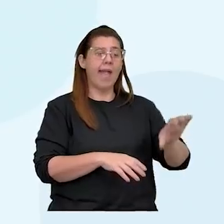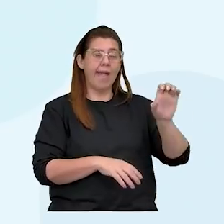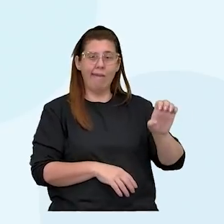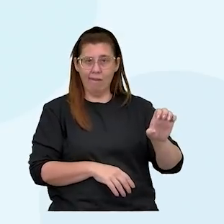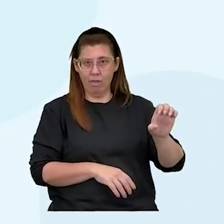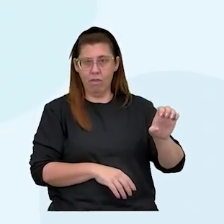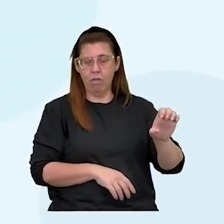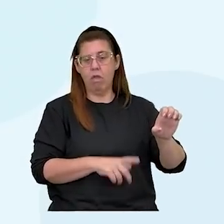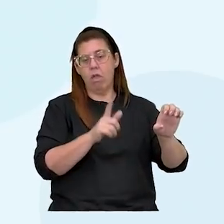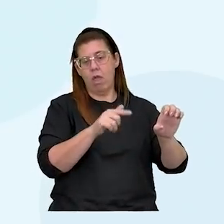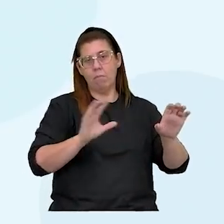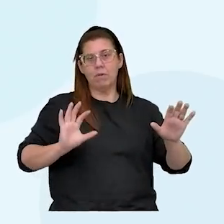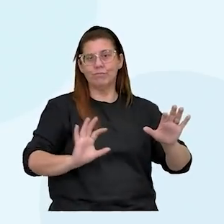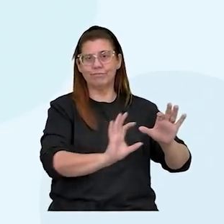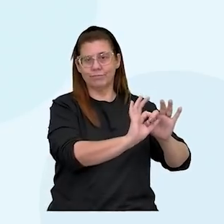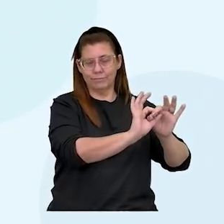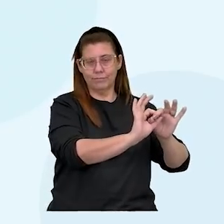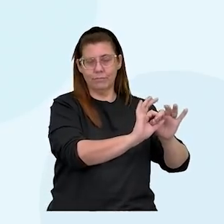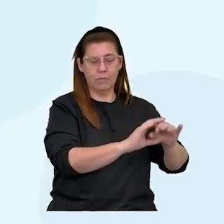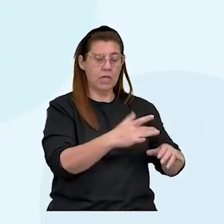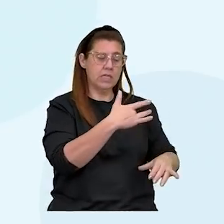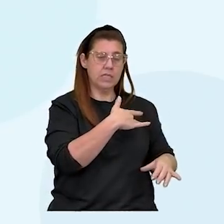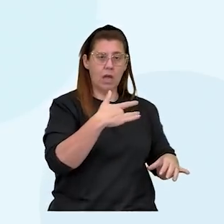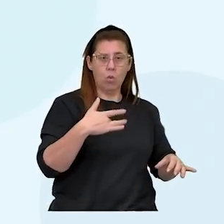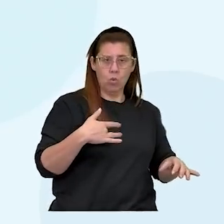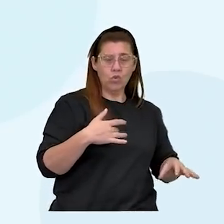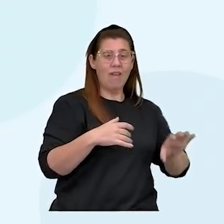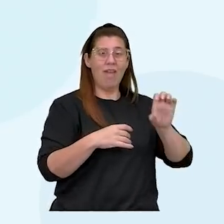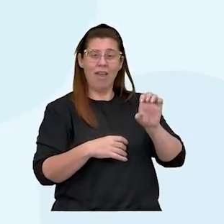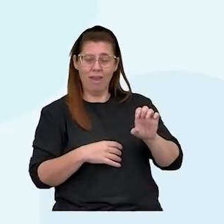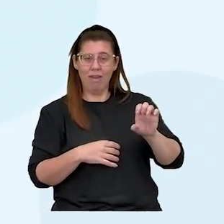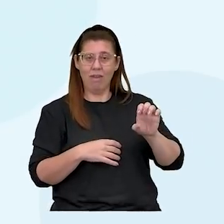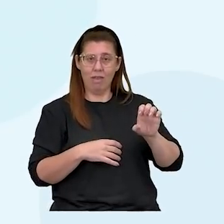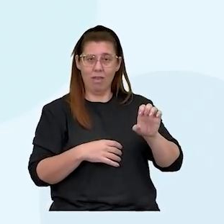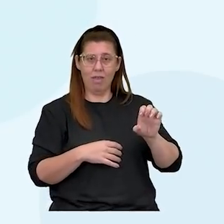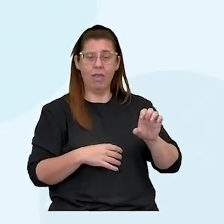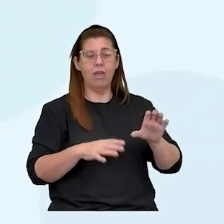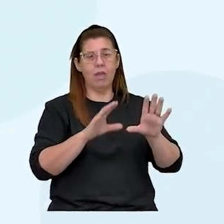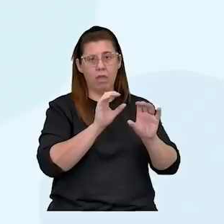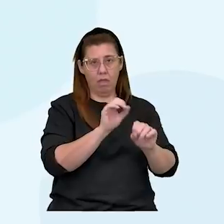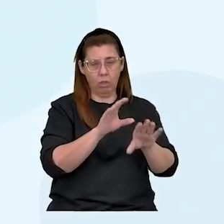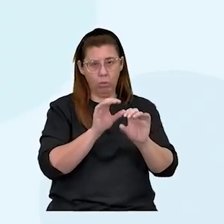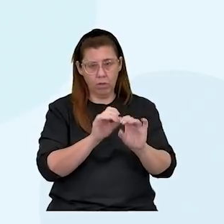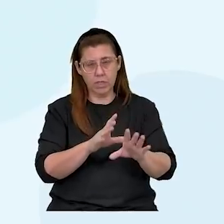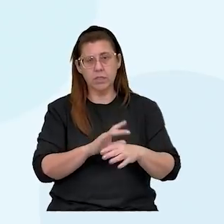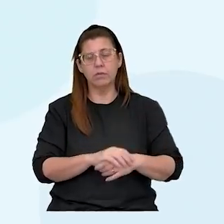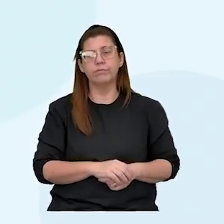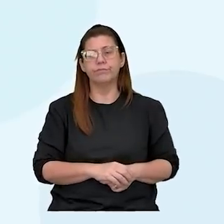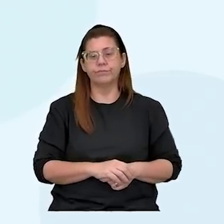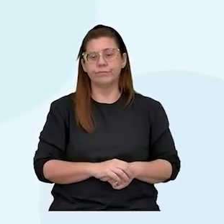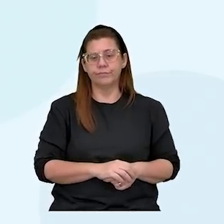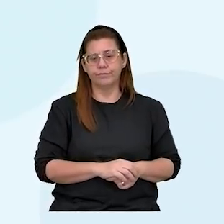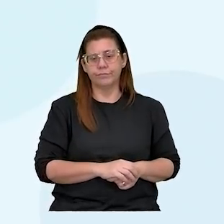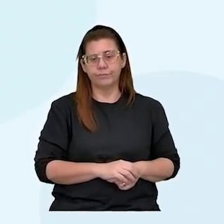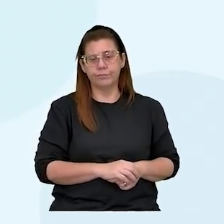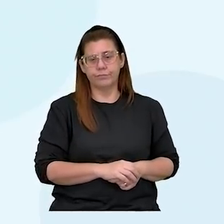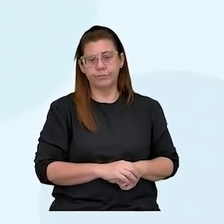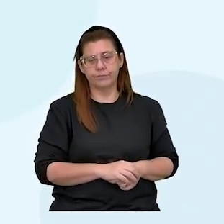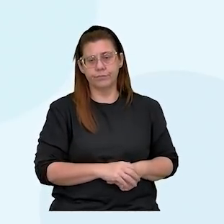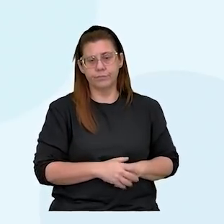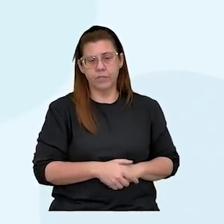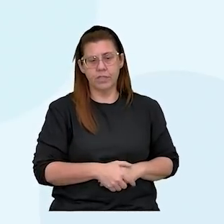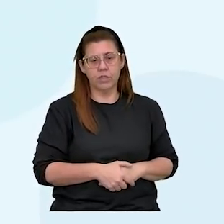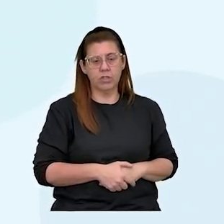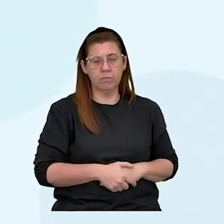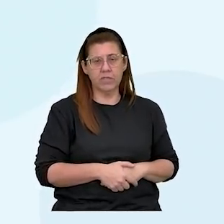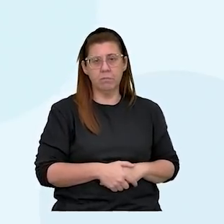temos aí já um conectivo, porque o E dá a ideia que precisa somar alguma coisa, algo mais precisa. Vamos ver se eu consigo grifar o E aqui